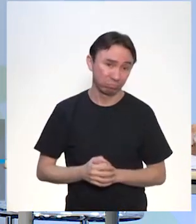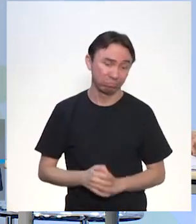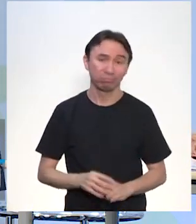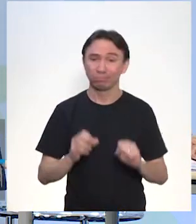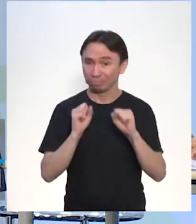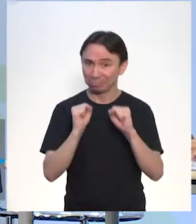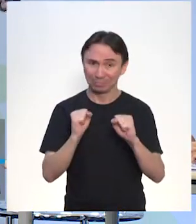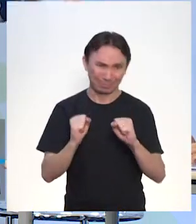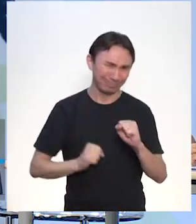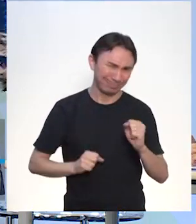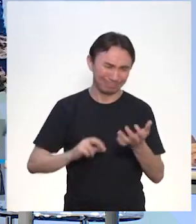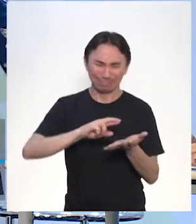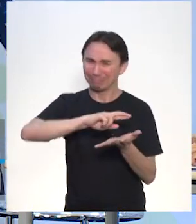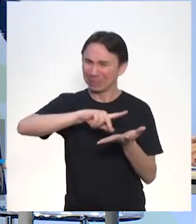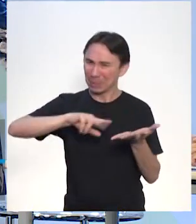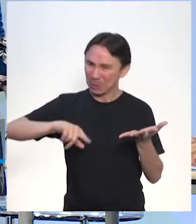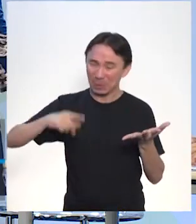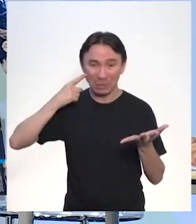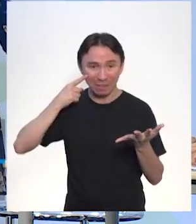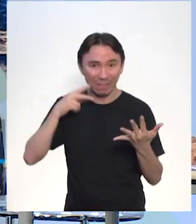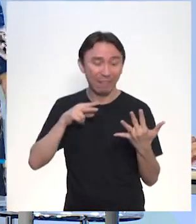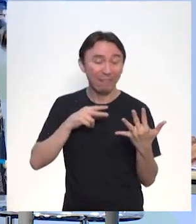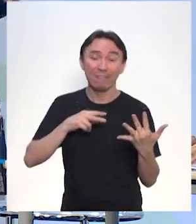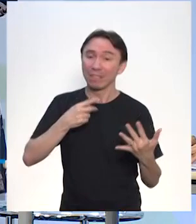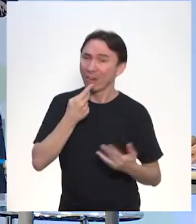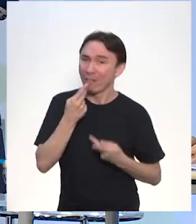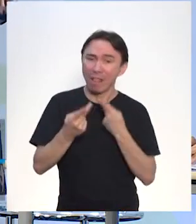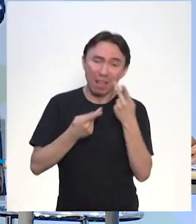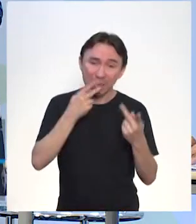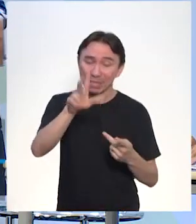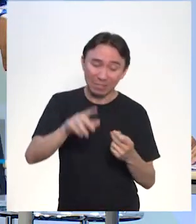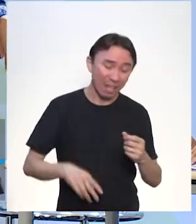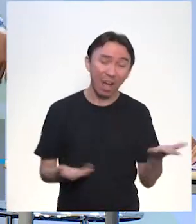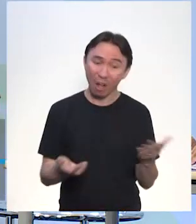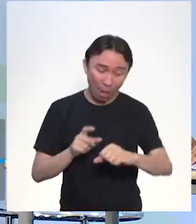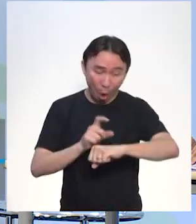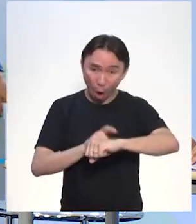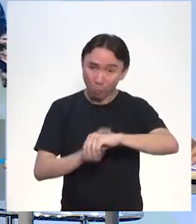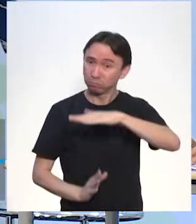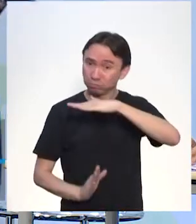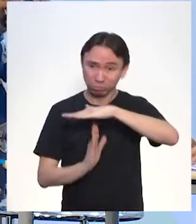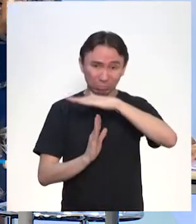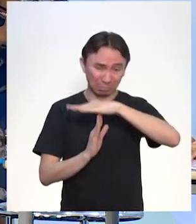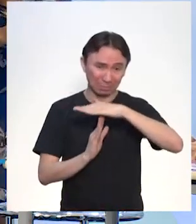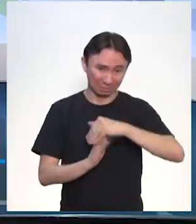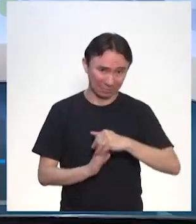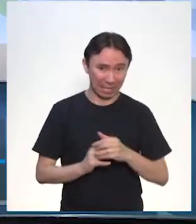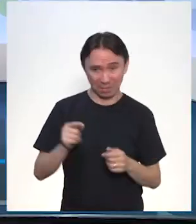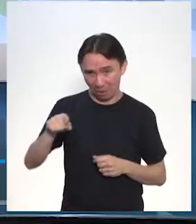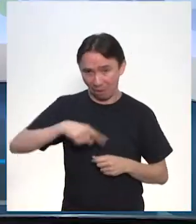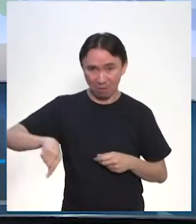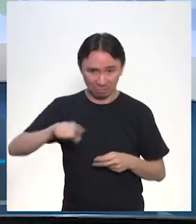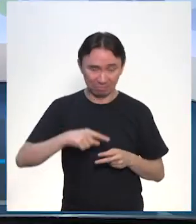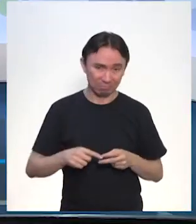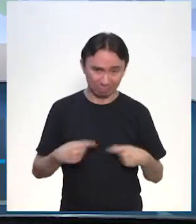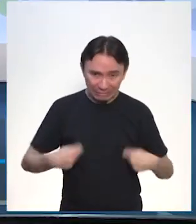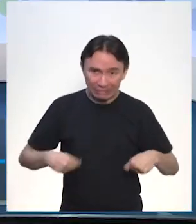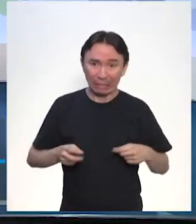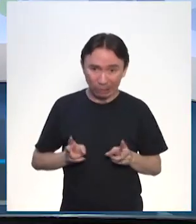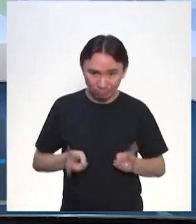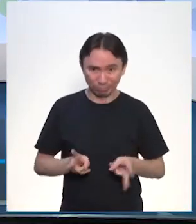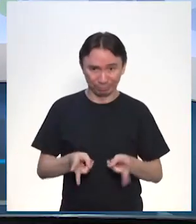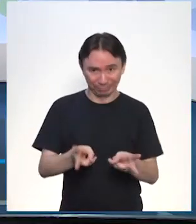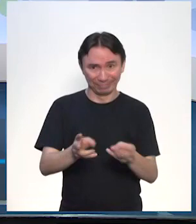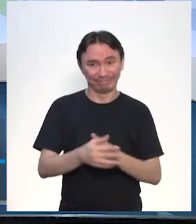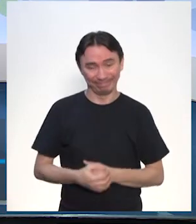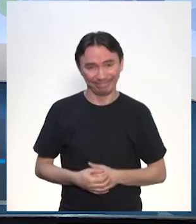essa imagem, mas a gente tem um certo tempo da nossa aula e a gente vai prosseguir. Então, continuando aqui